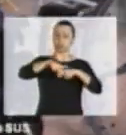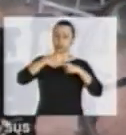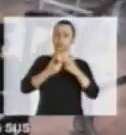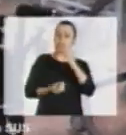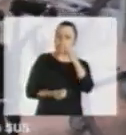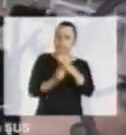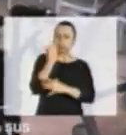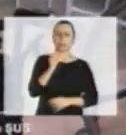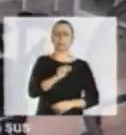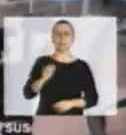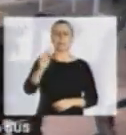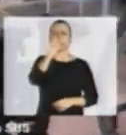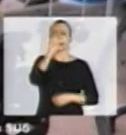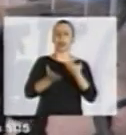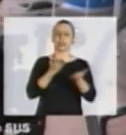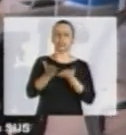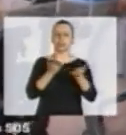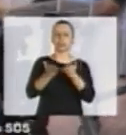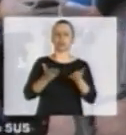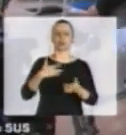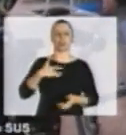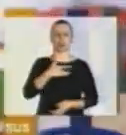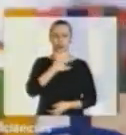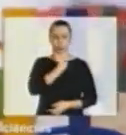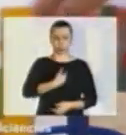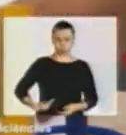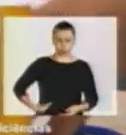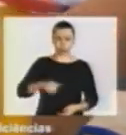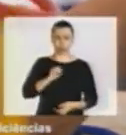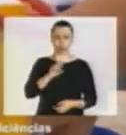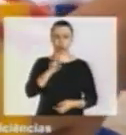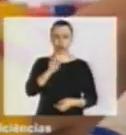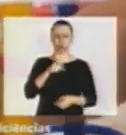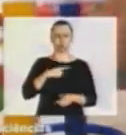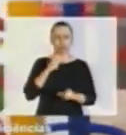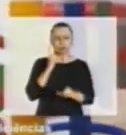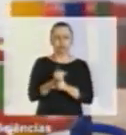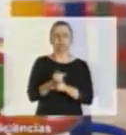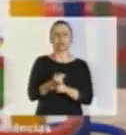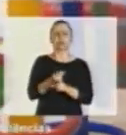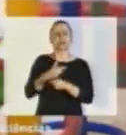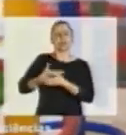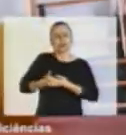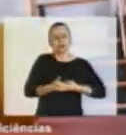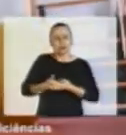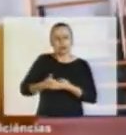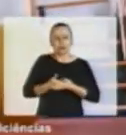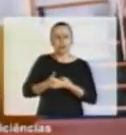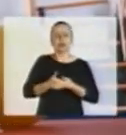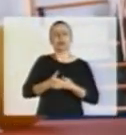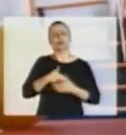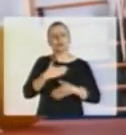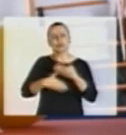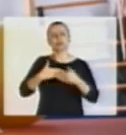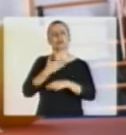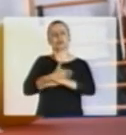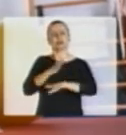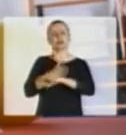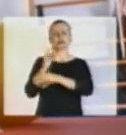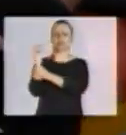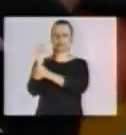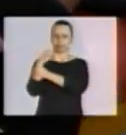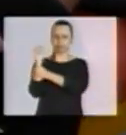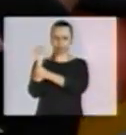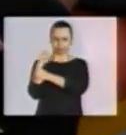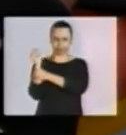isso foi criada uma rede de atenção no SUS que atua desde a identificação precoce de deficiências até a oferta de